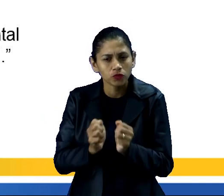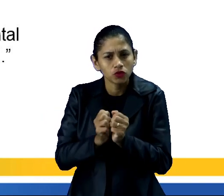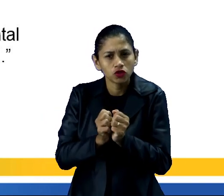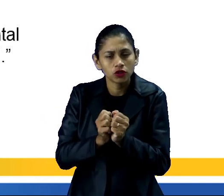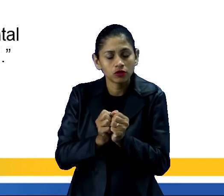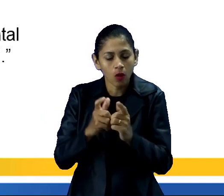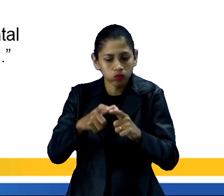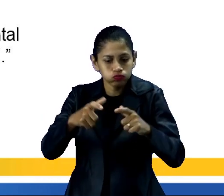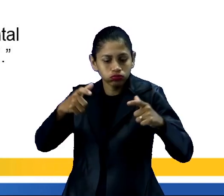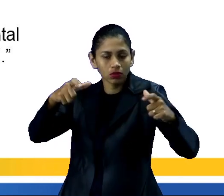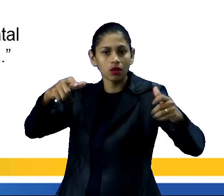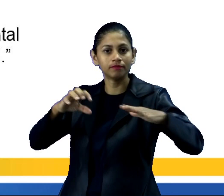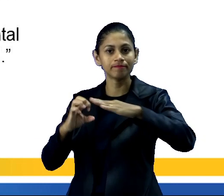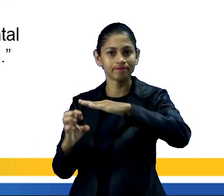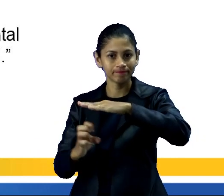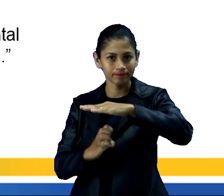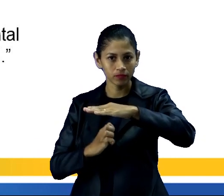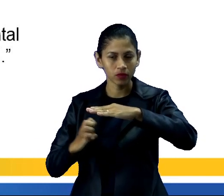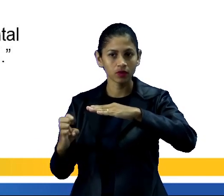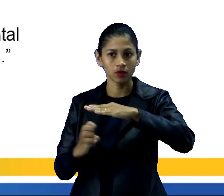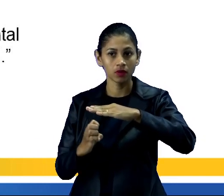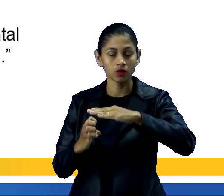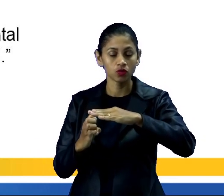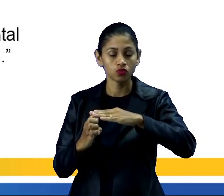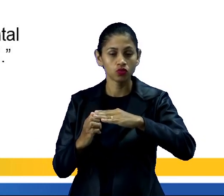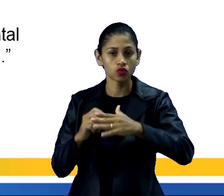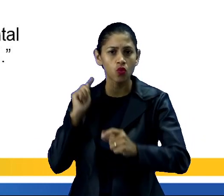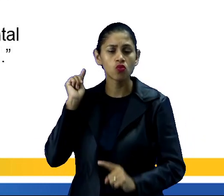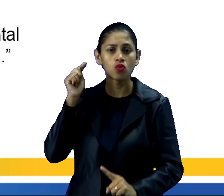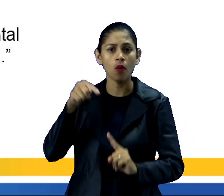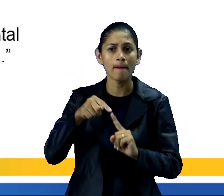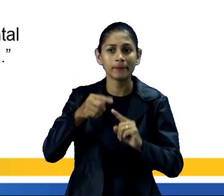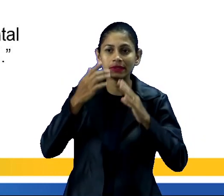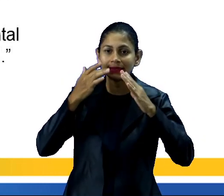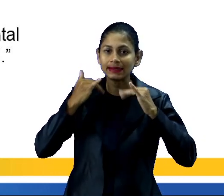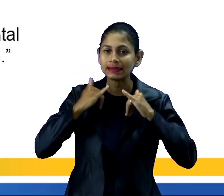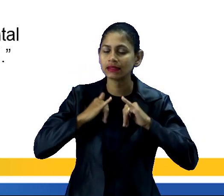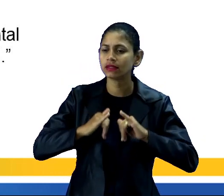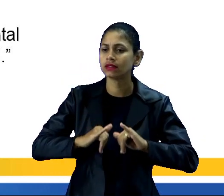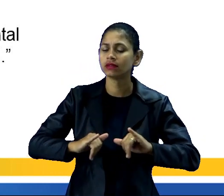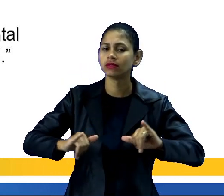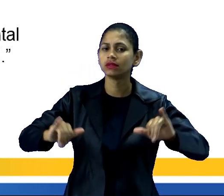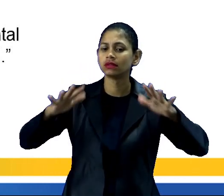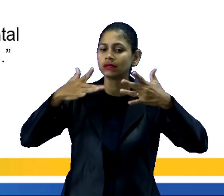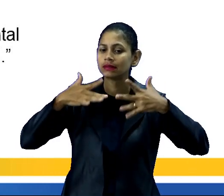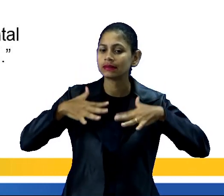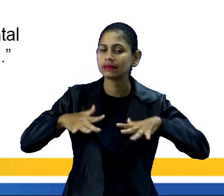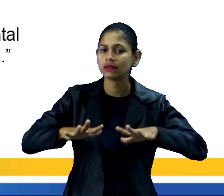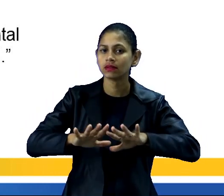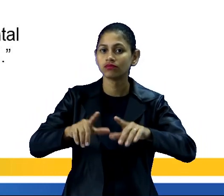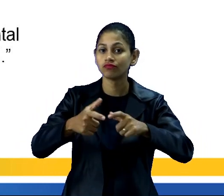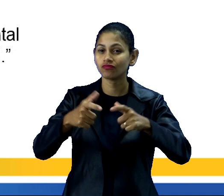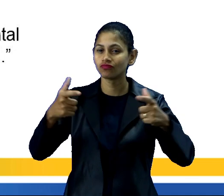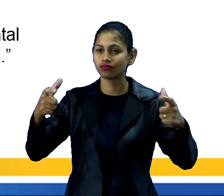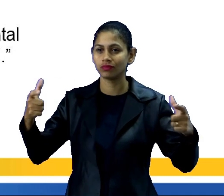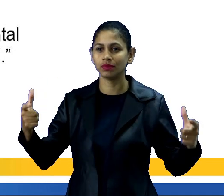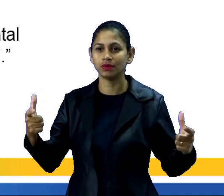discurso anti-especulativo e tinha como objetivo a expansão racial militar. Então, o nazismo, gente, é um movimento